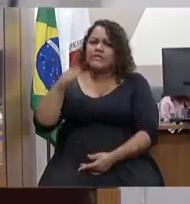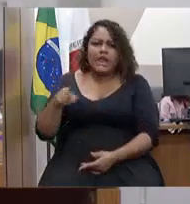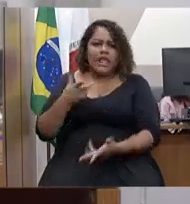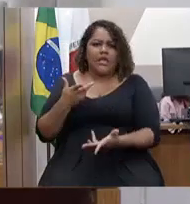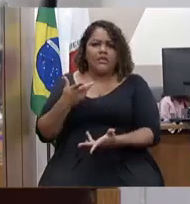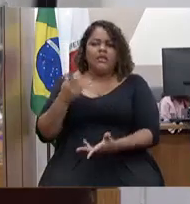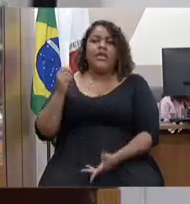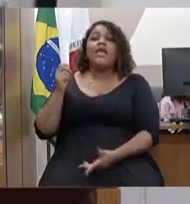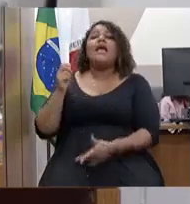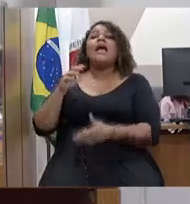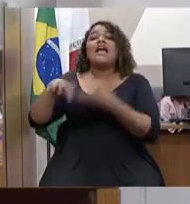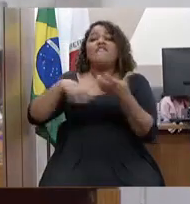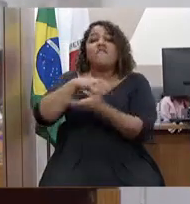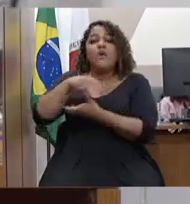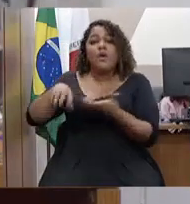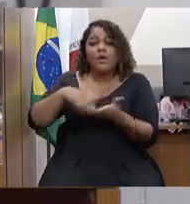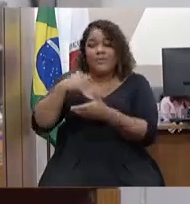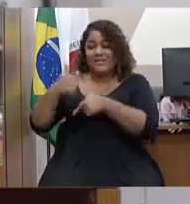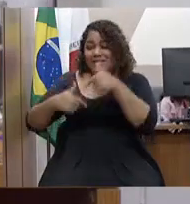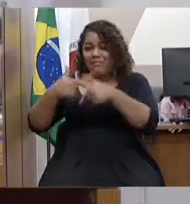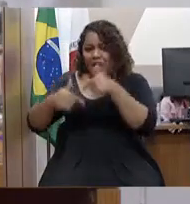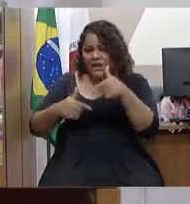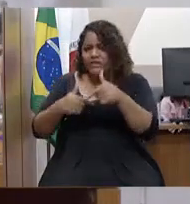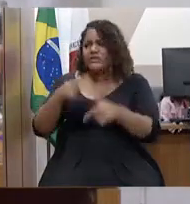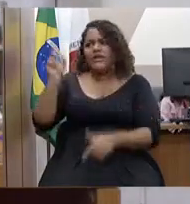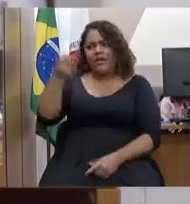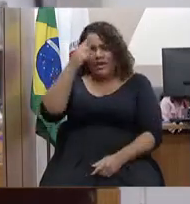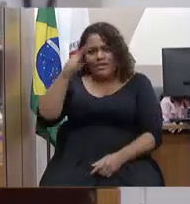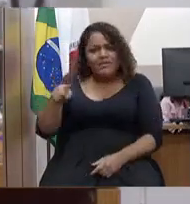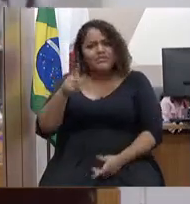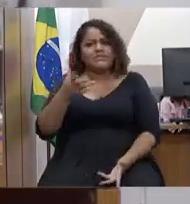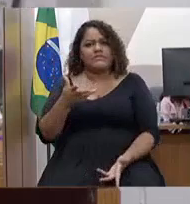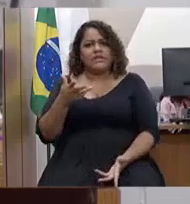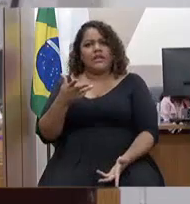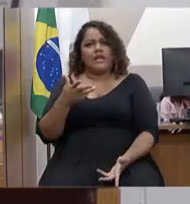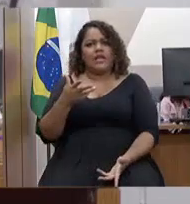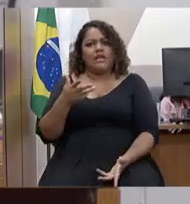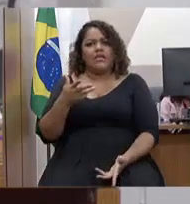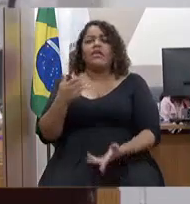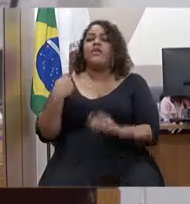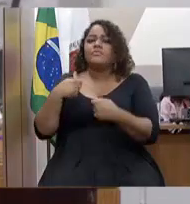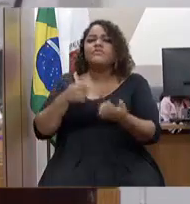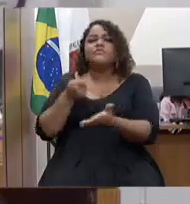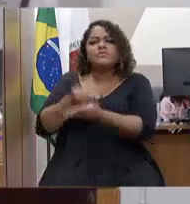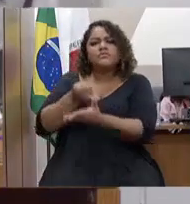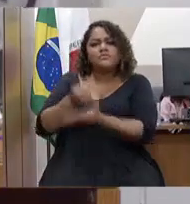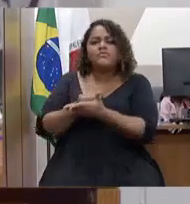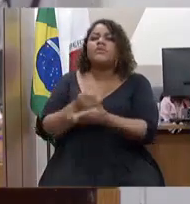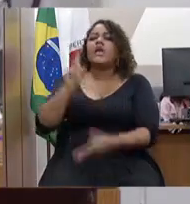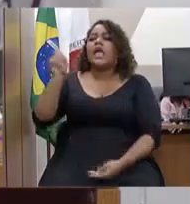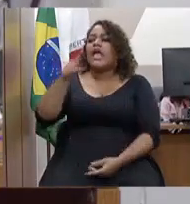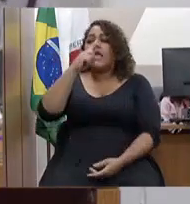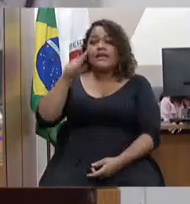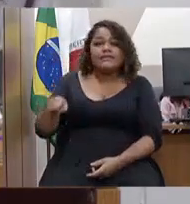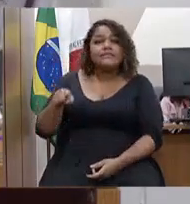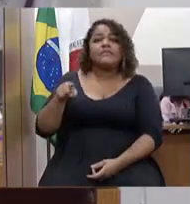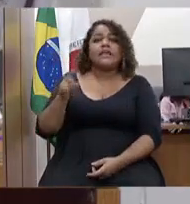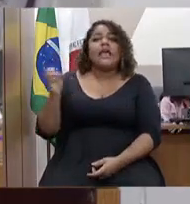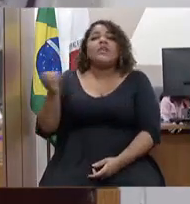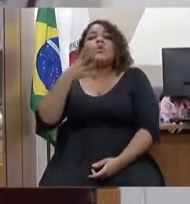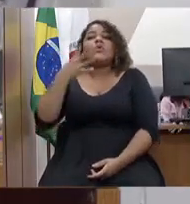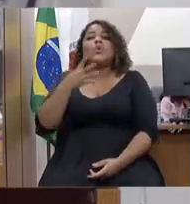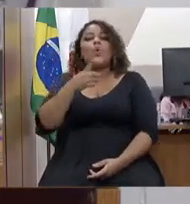Lula a revogação da lei da terceirização e restrita nós temos que exigir a revogação né do novo ensino